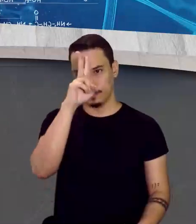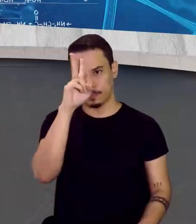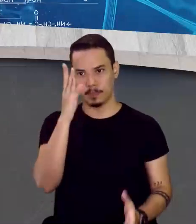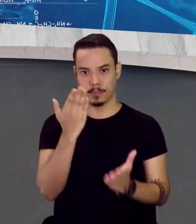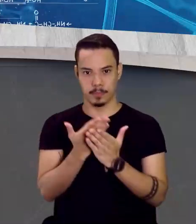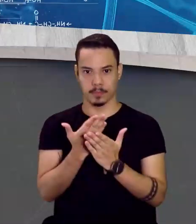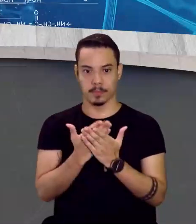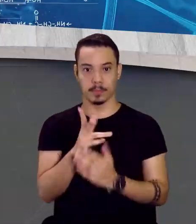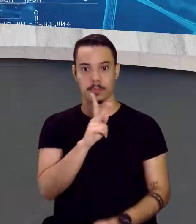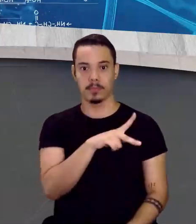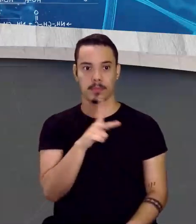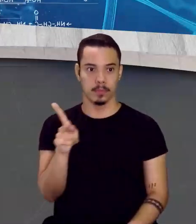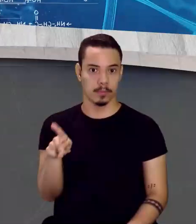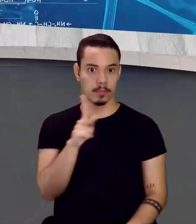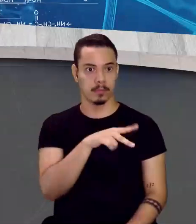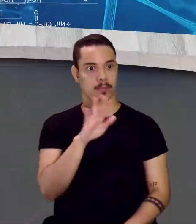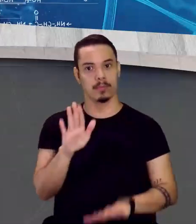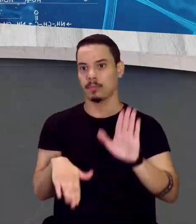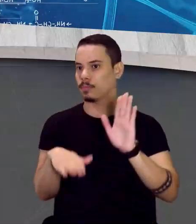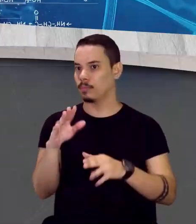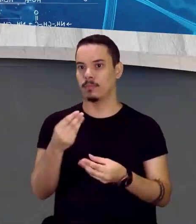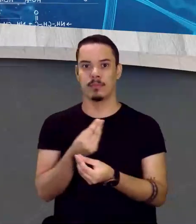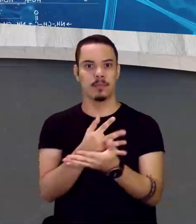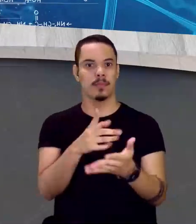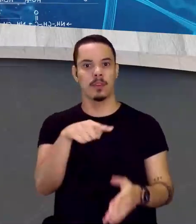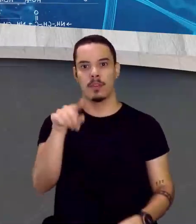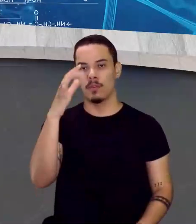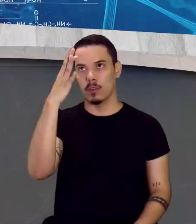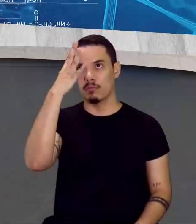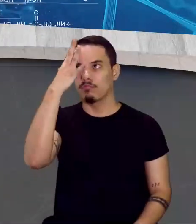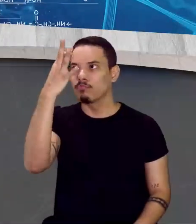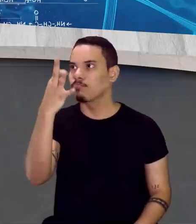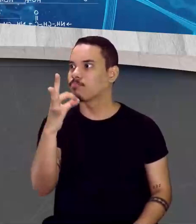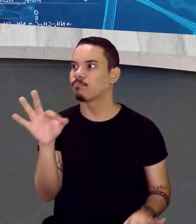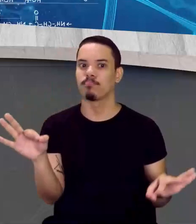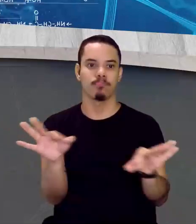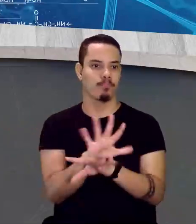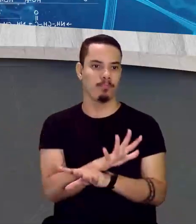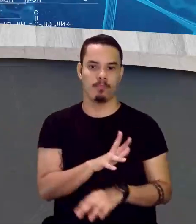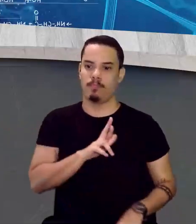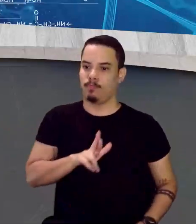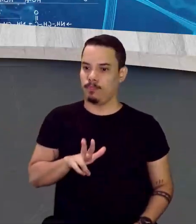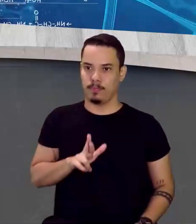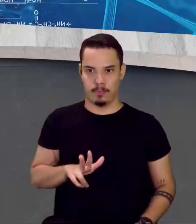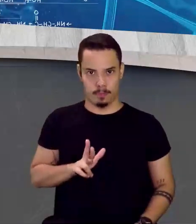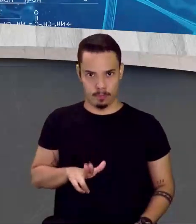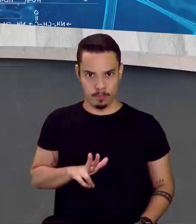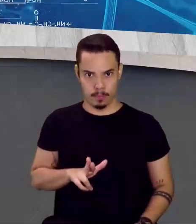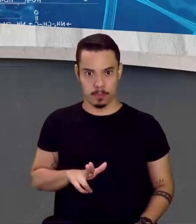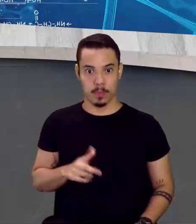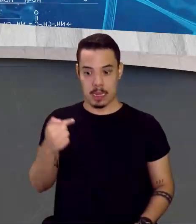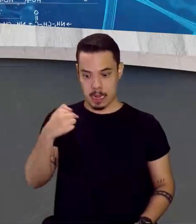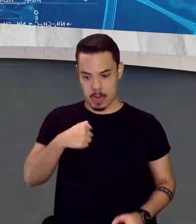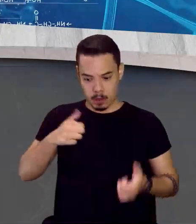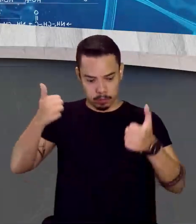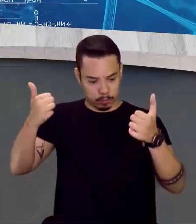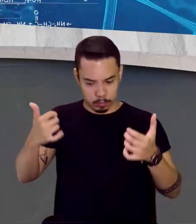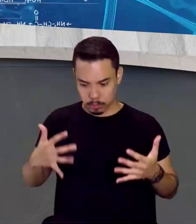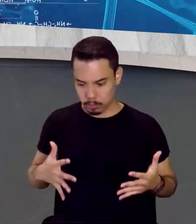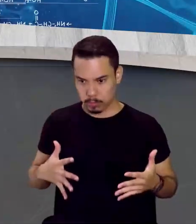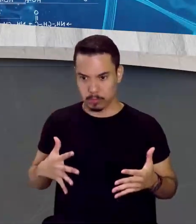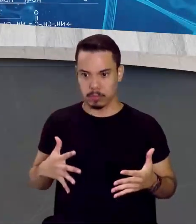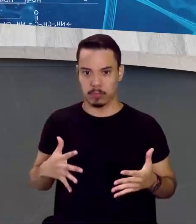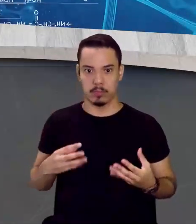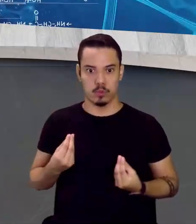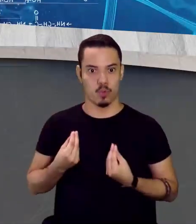o professor às vezes não deixa o aluno completamente formado naquilo que ele quer. O professor explica,